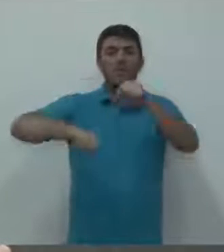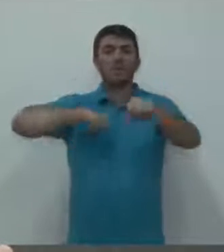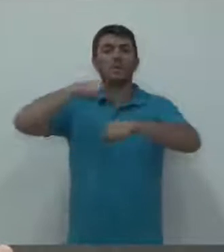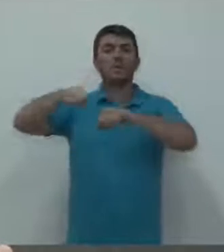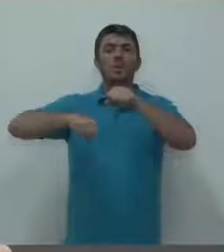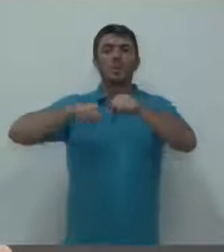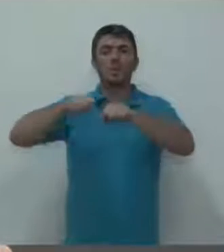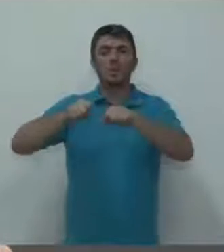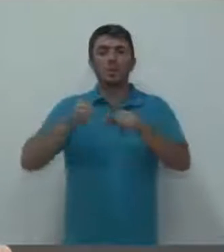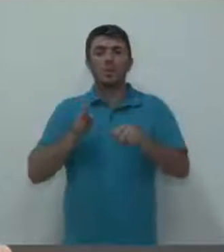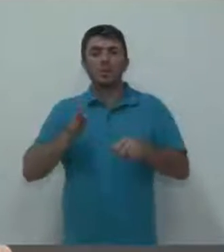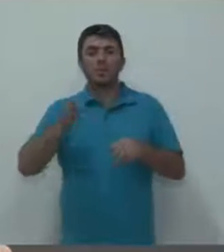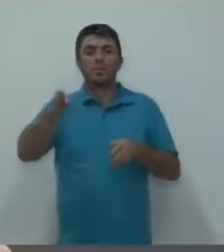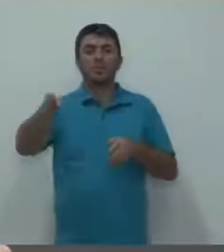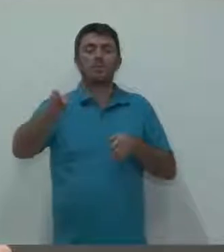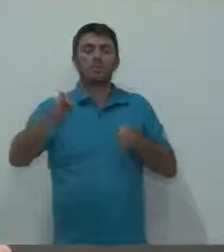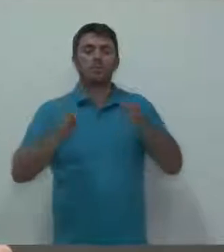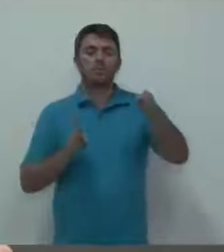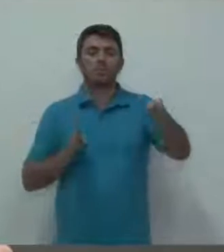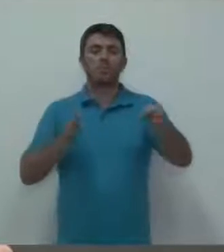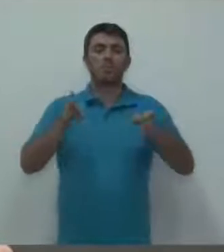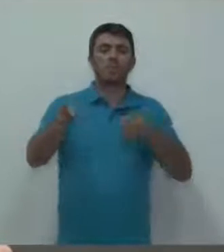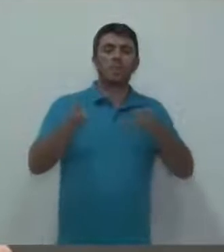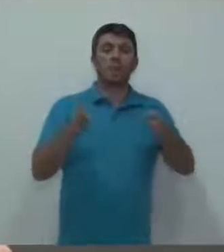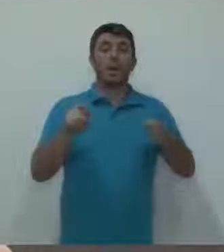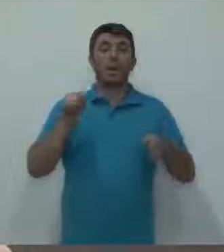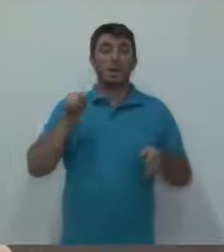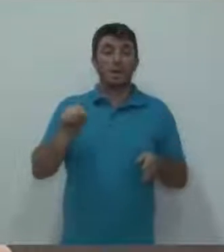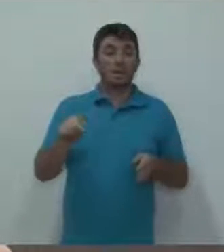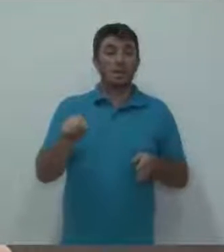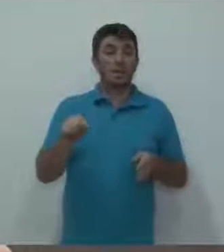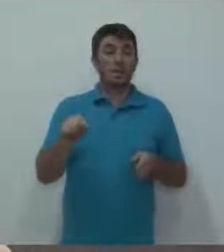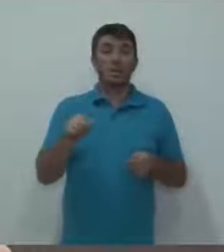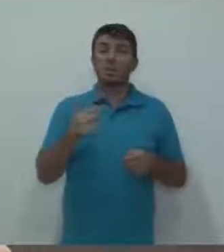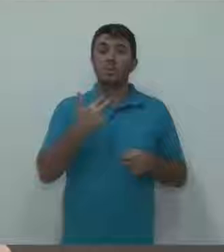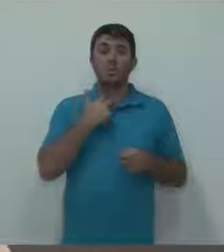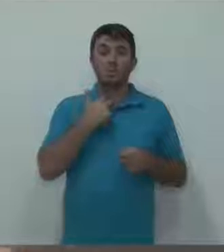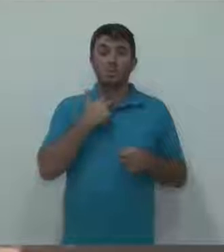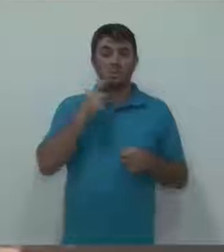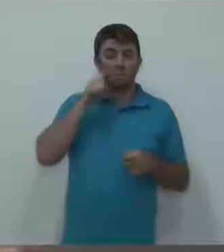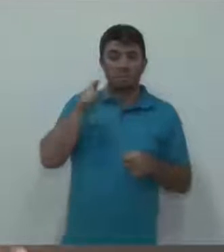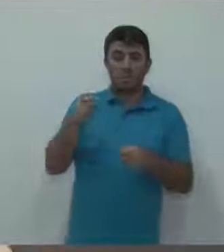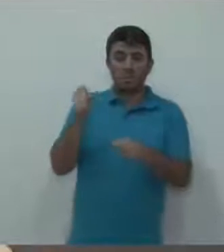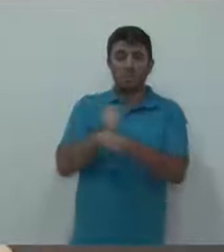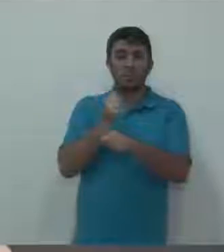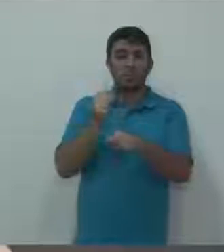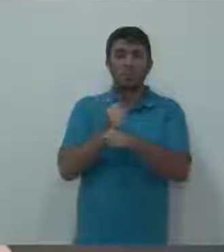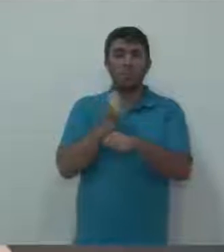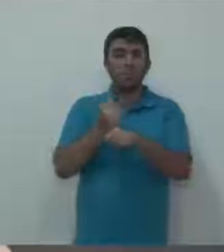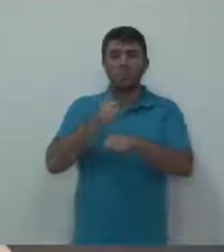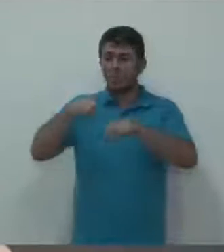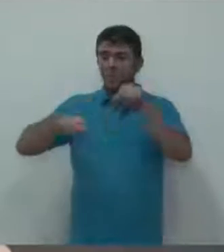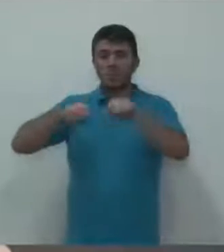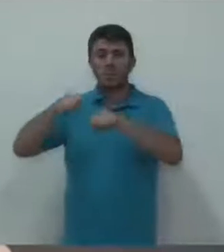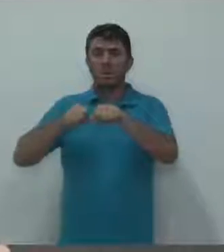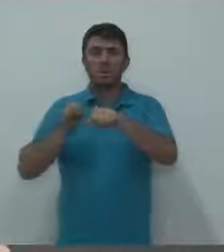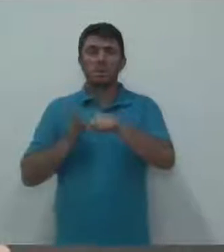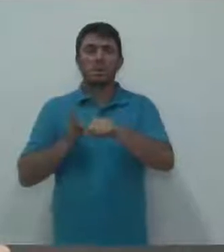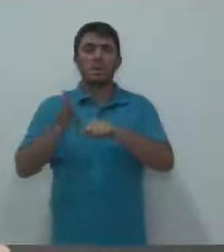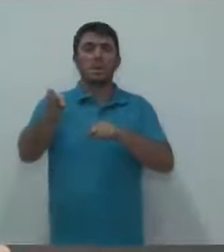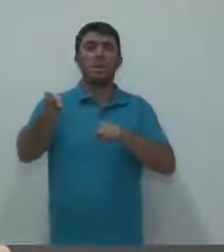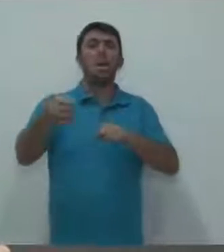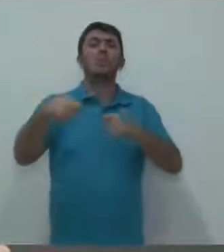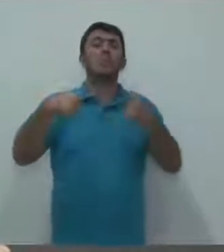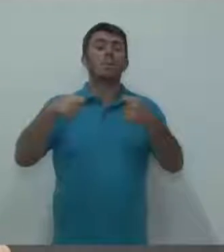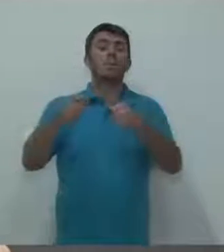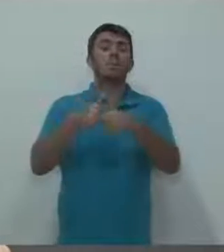aquela via, Ana, e que correm o risco de serem... E não tem onde construir nenhuma ciclovia ali. Eu estou falando, não tem como. Se não tiver um alargamento,